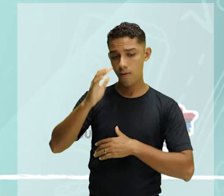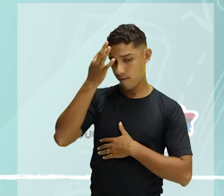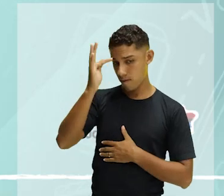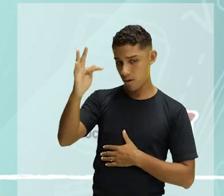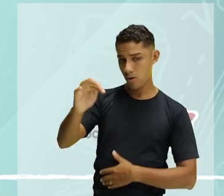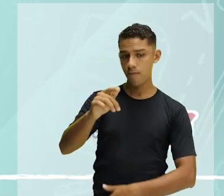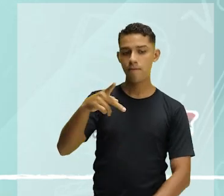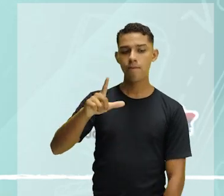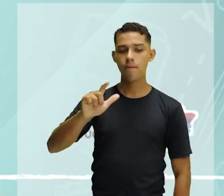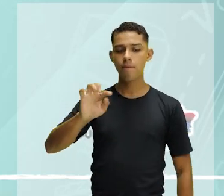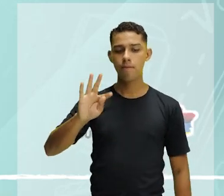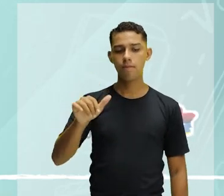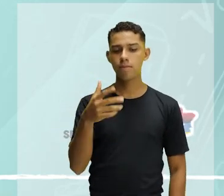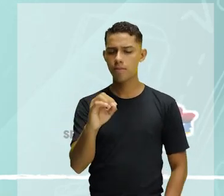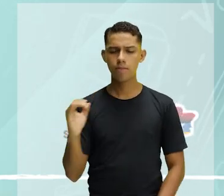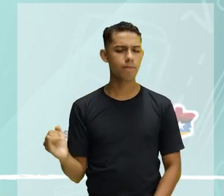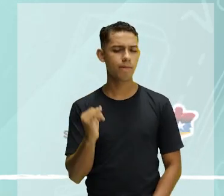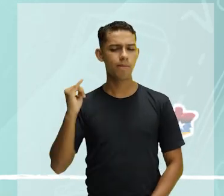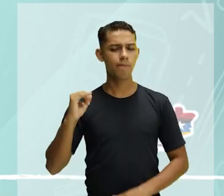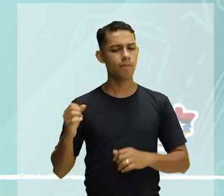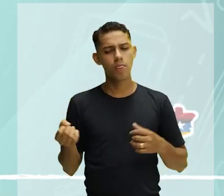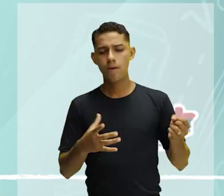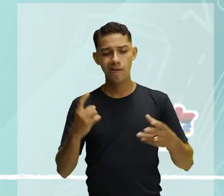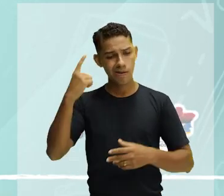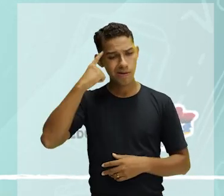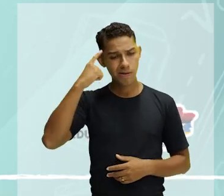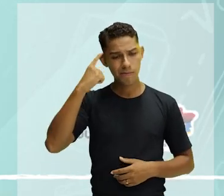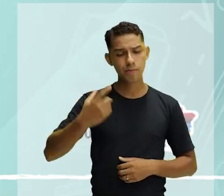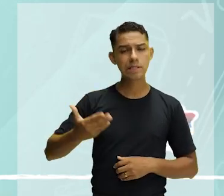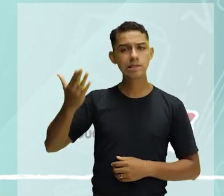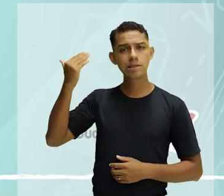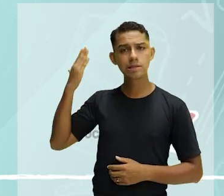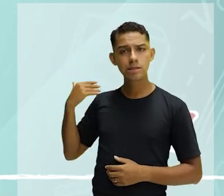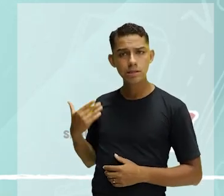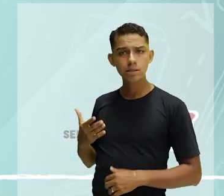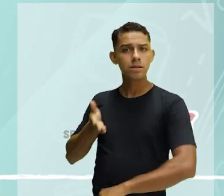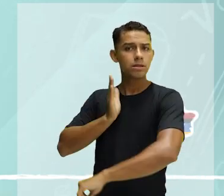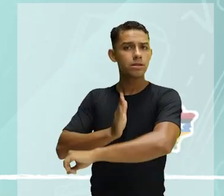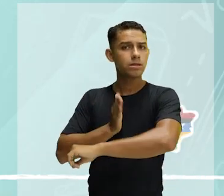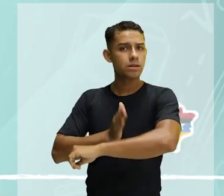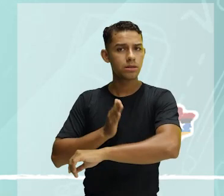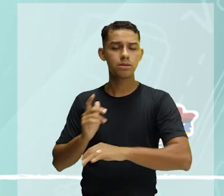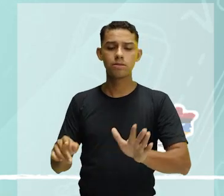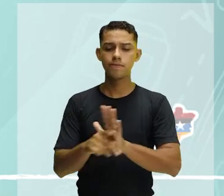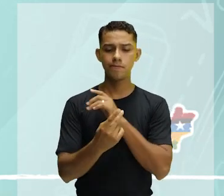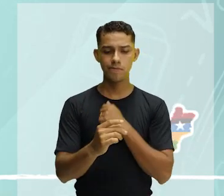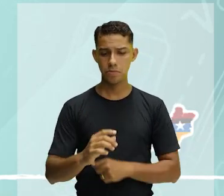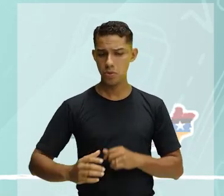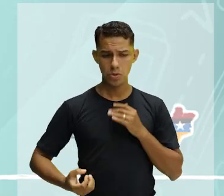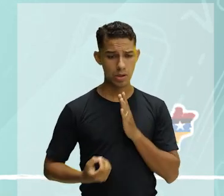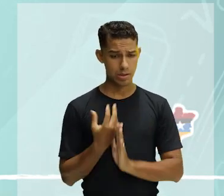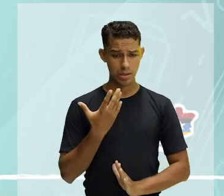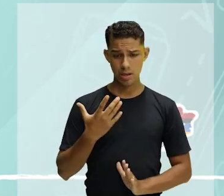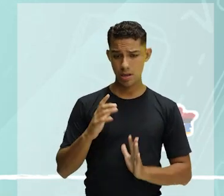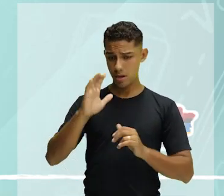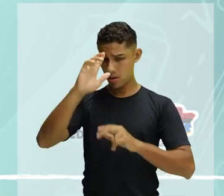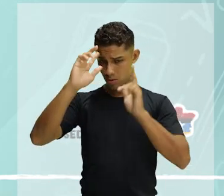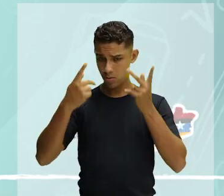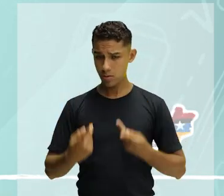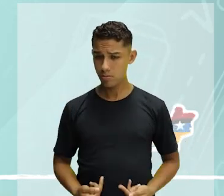de pensar e estilos de época. O ideal humanista de expansão de todo o conhecimento